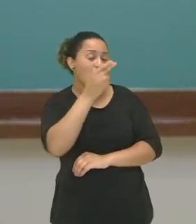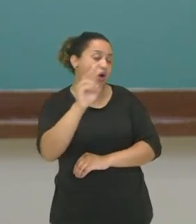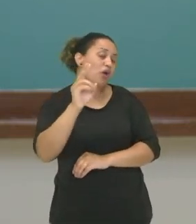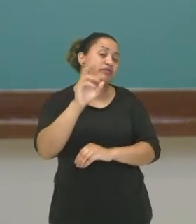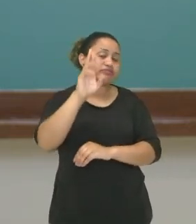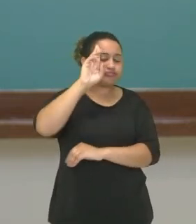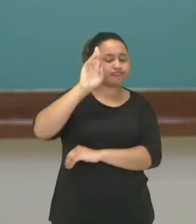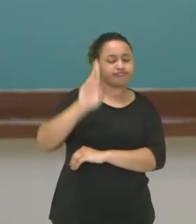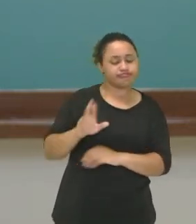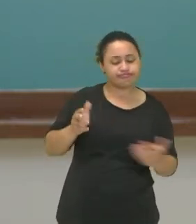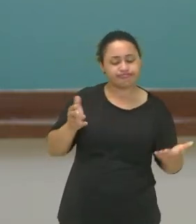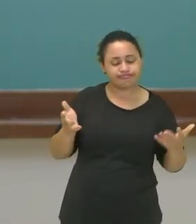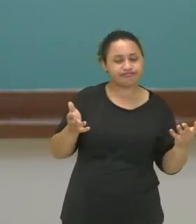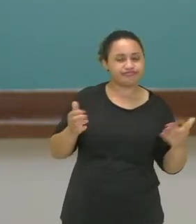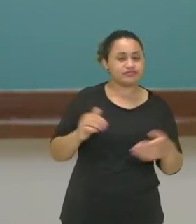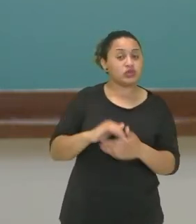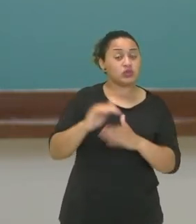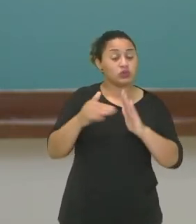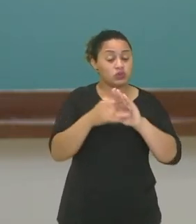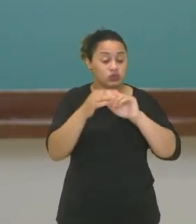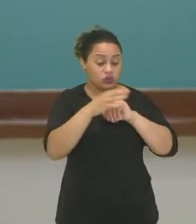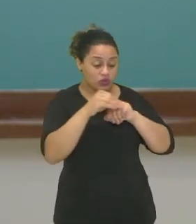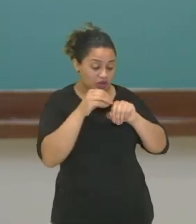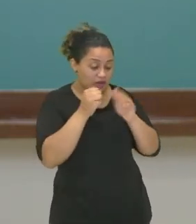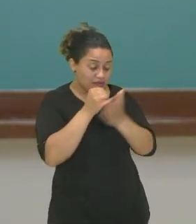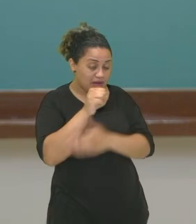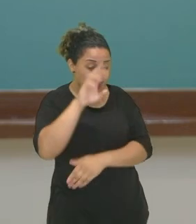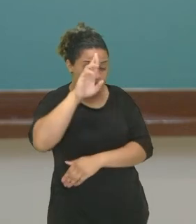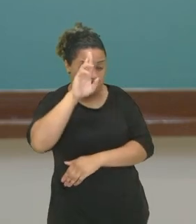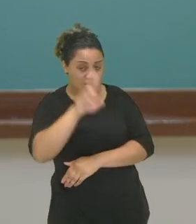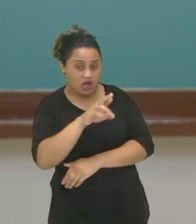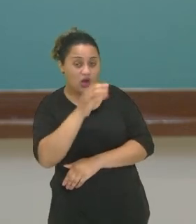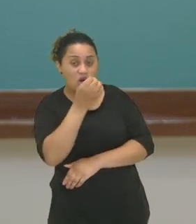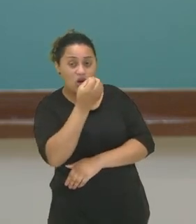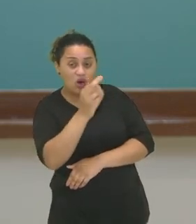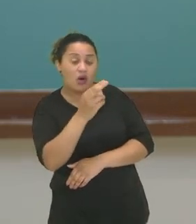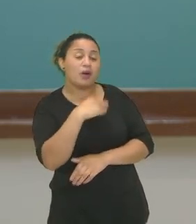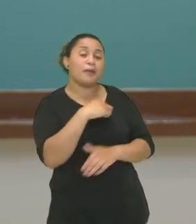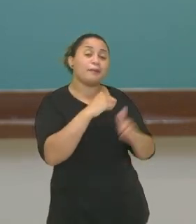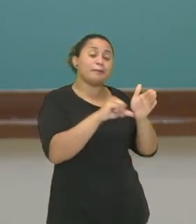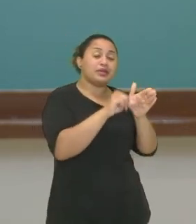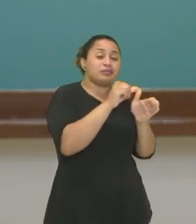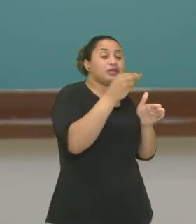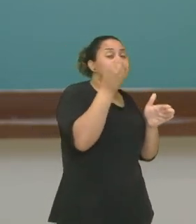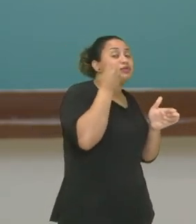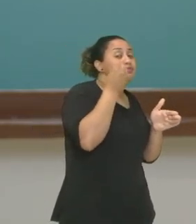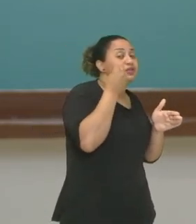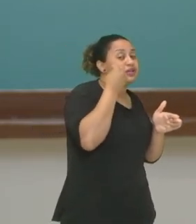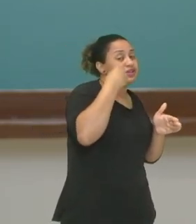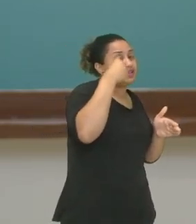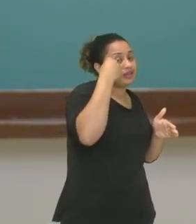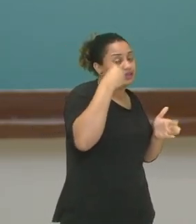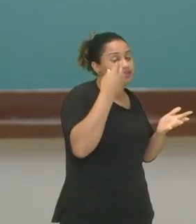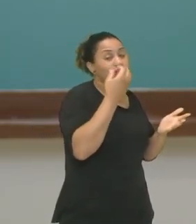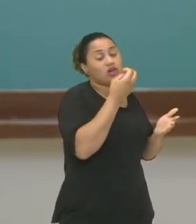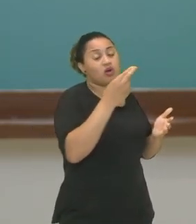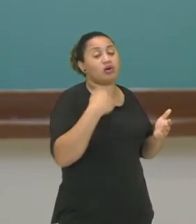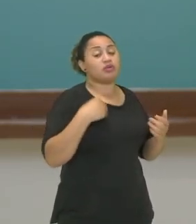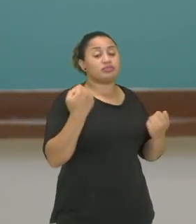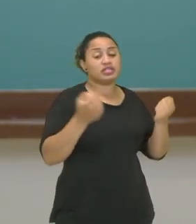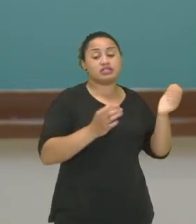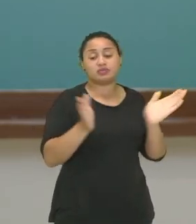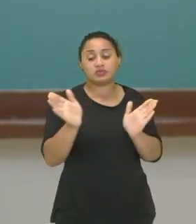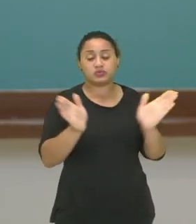Todo conhecimento é oriundo da razão ou ele passa primeiro pela experiência? Ou ainda será que precisamos das duas